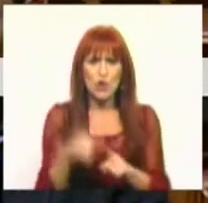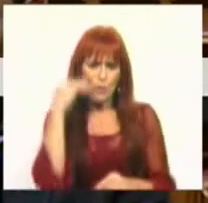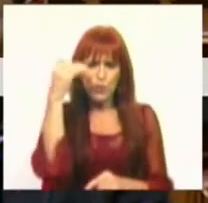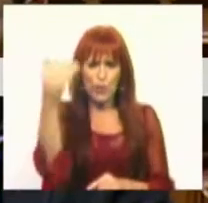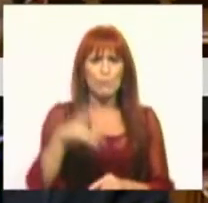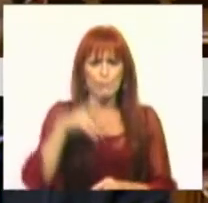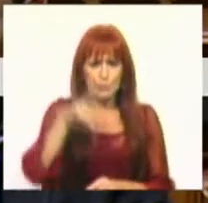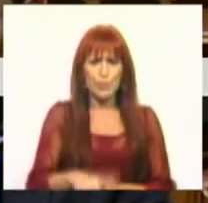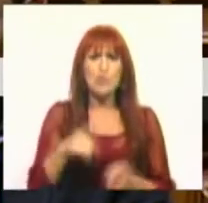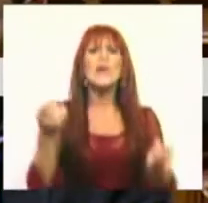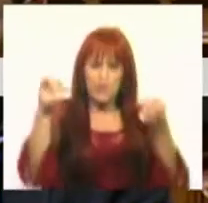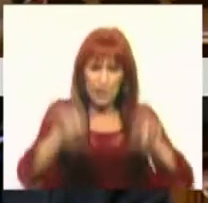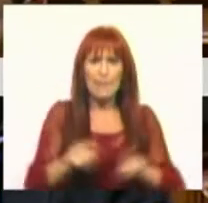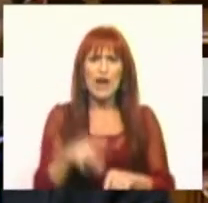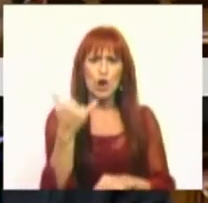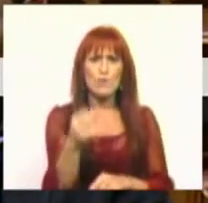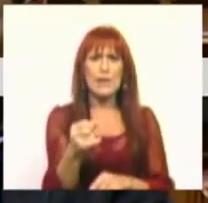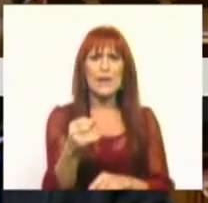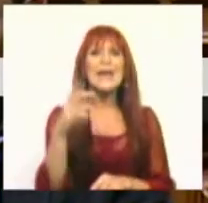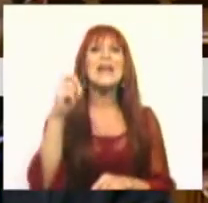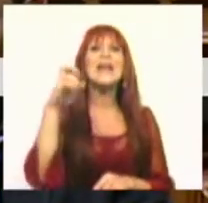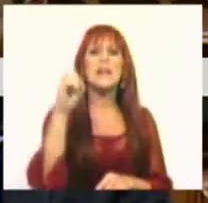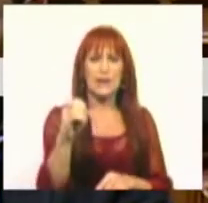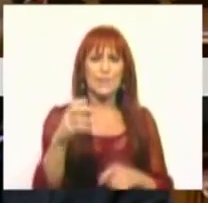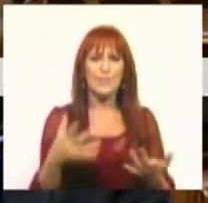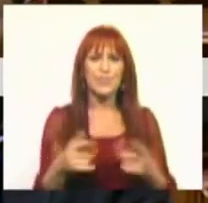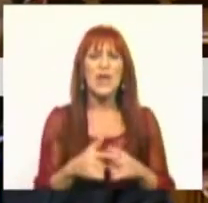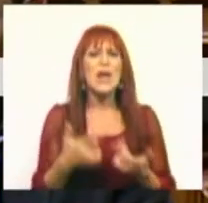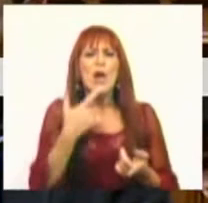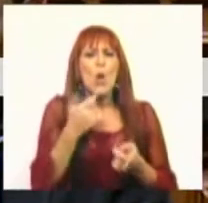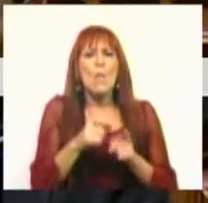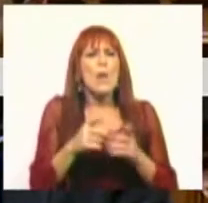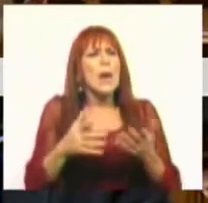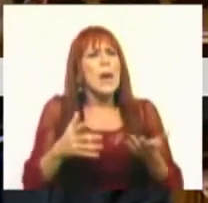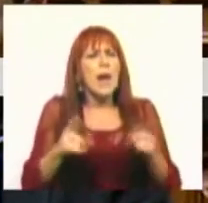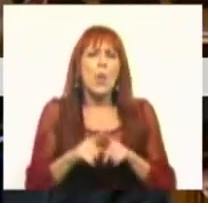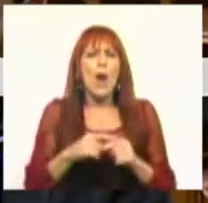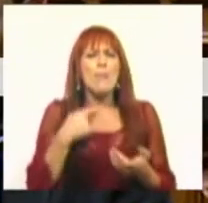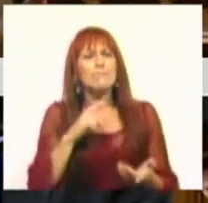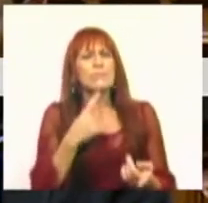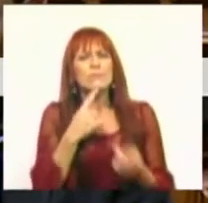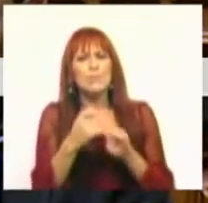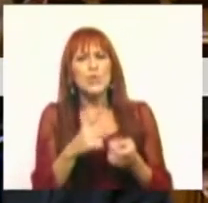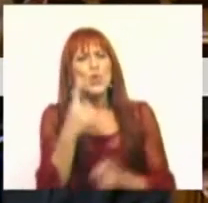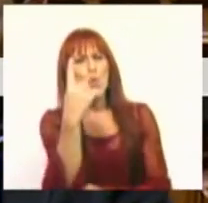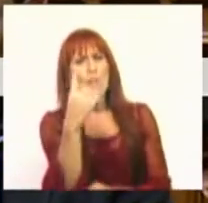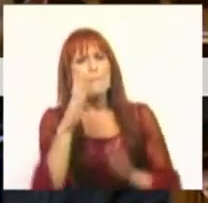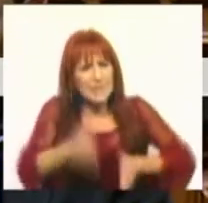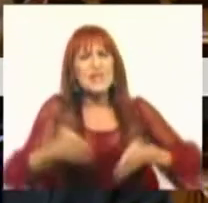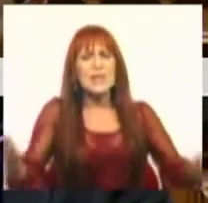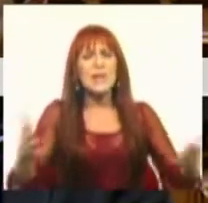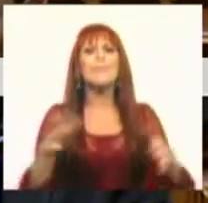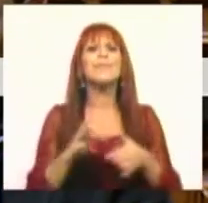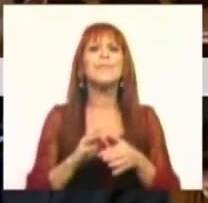de Portugal também em 2030. E não pode deixar de ser colocada uma questão que